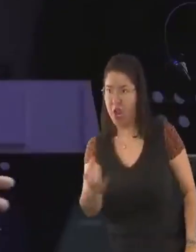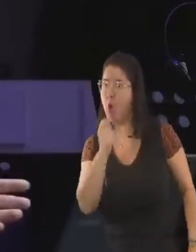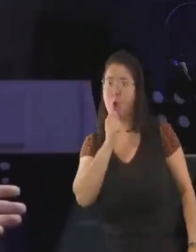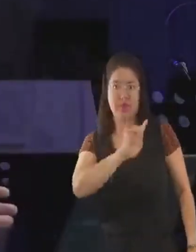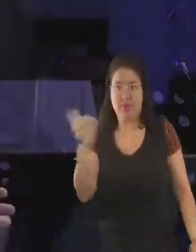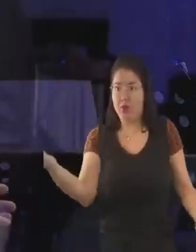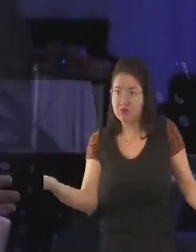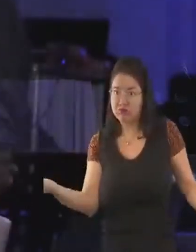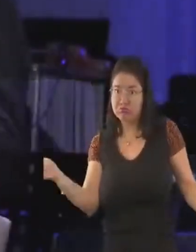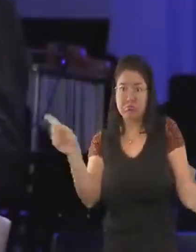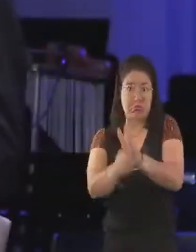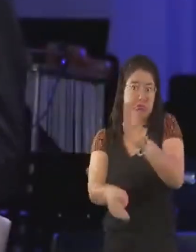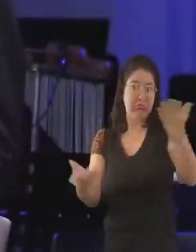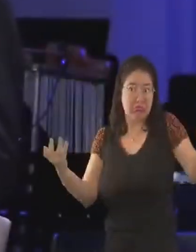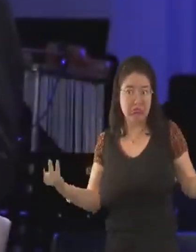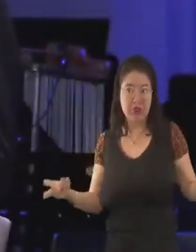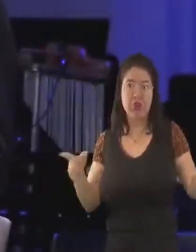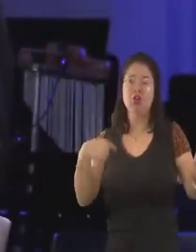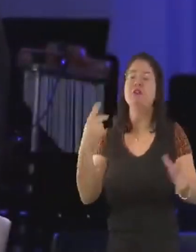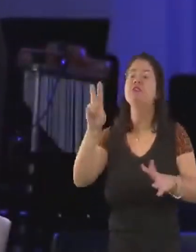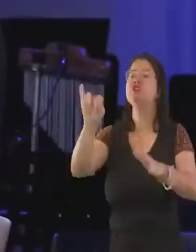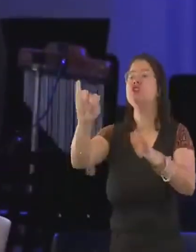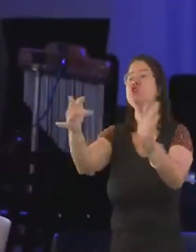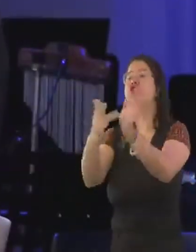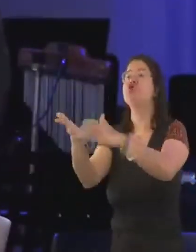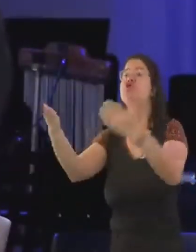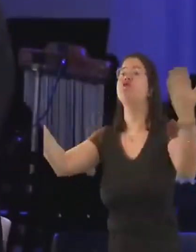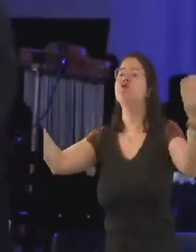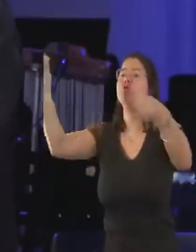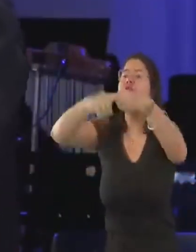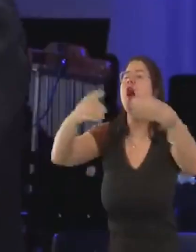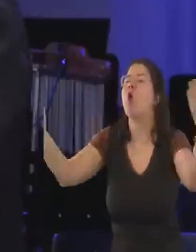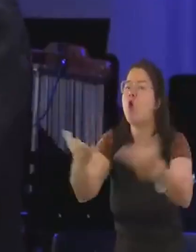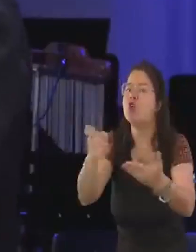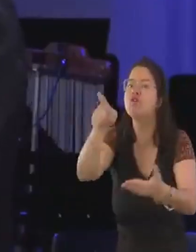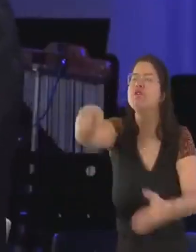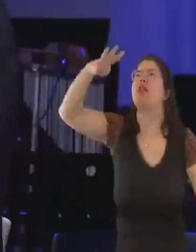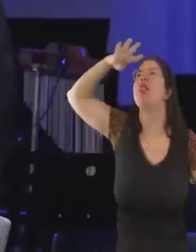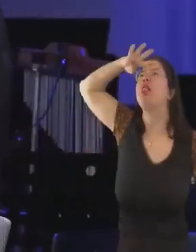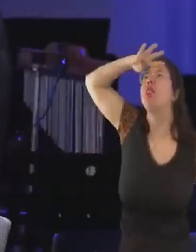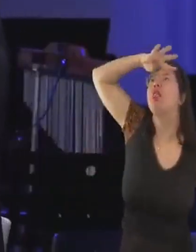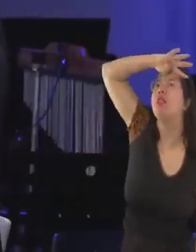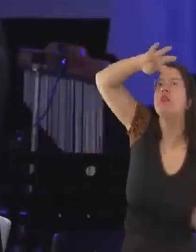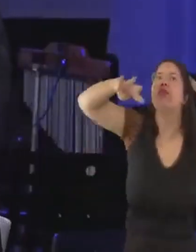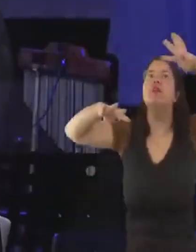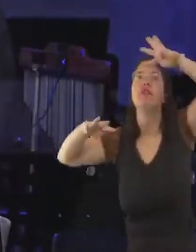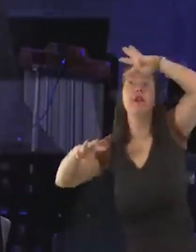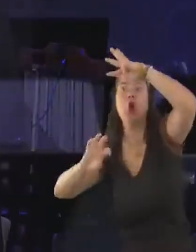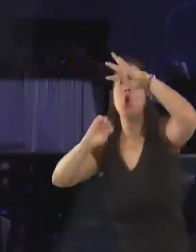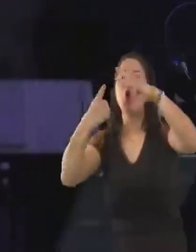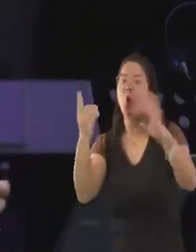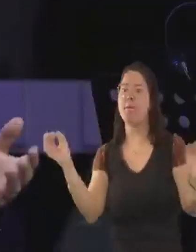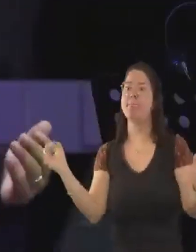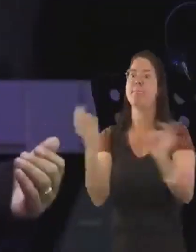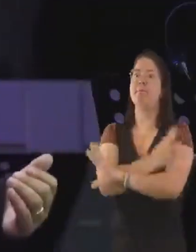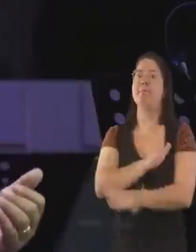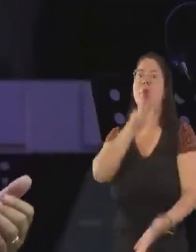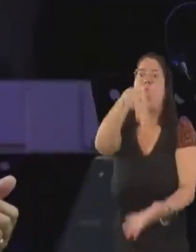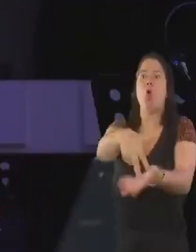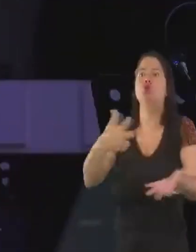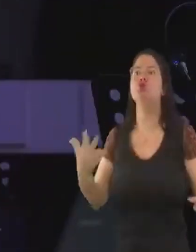encontrados fiéis ou distraídos? Seremos encontrados trabalhando ou parados?